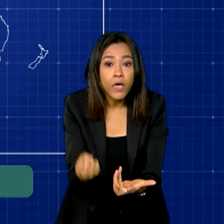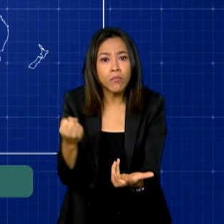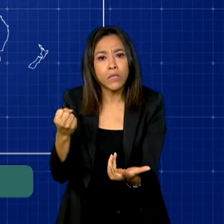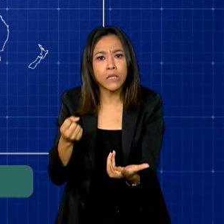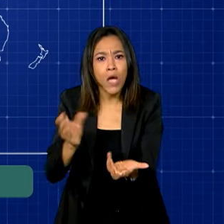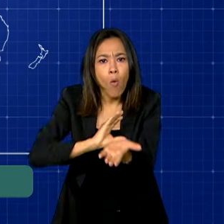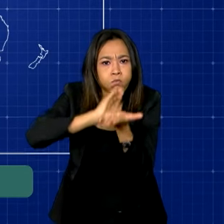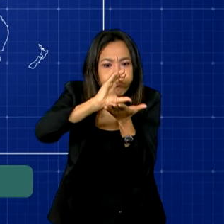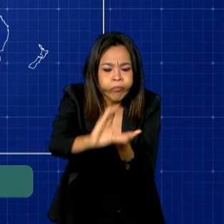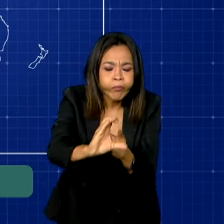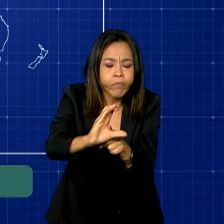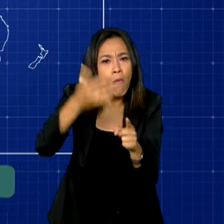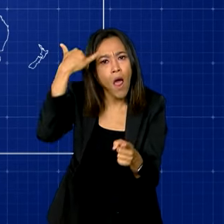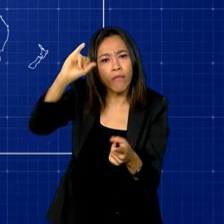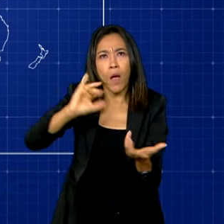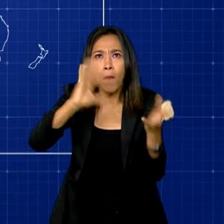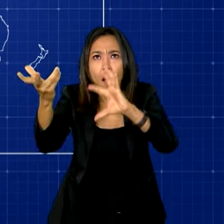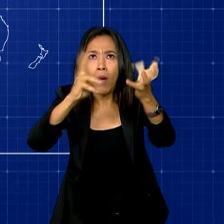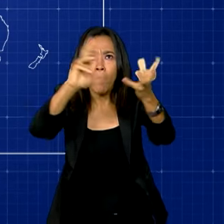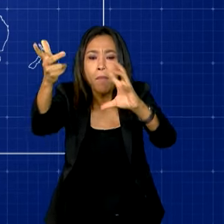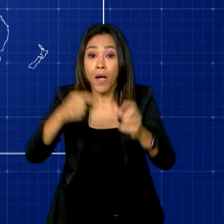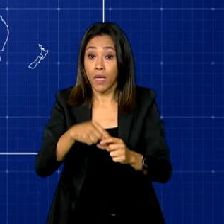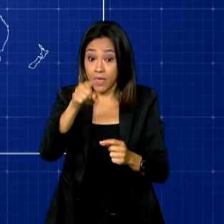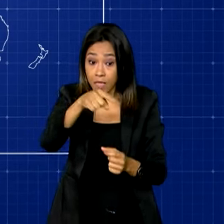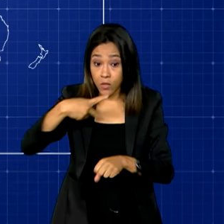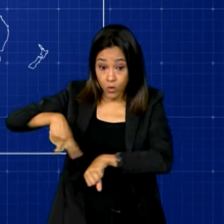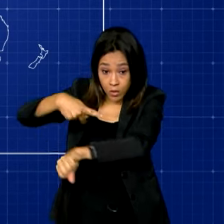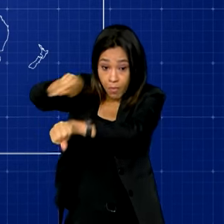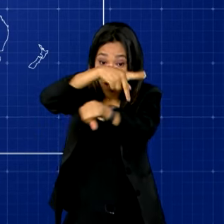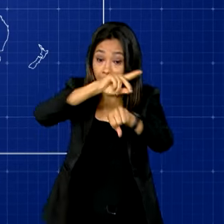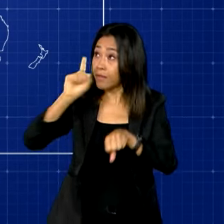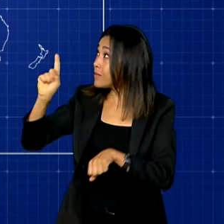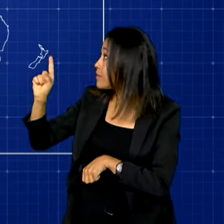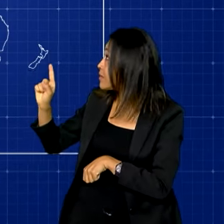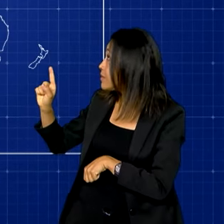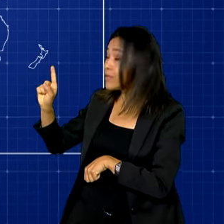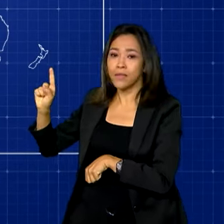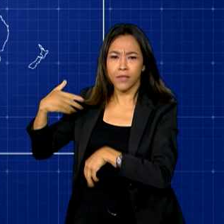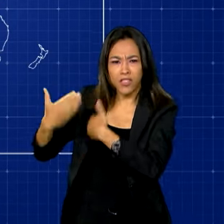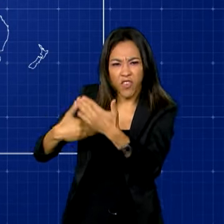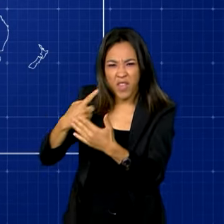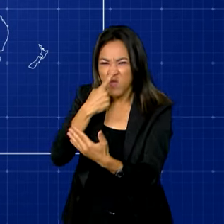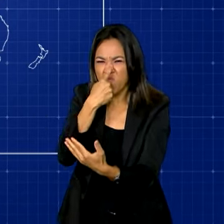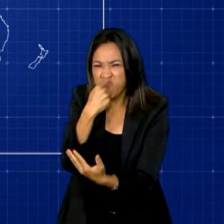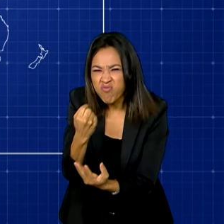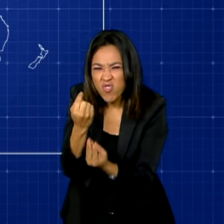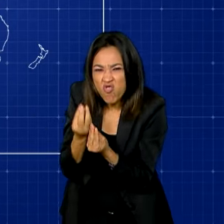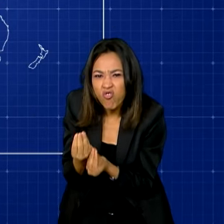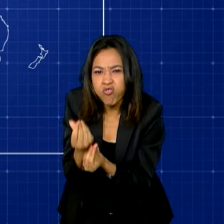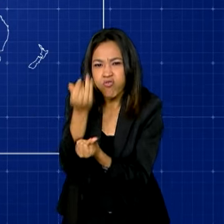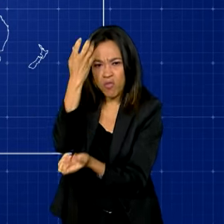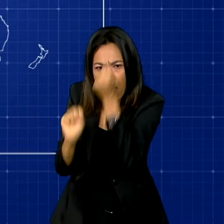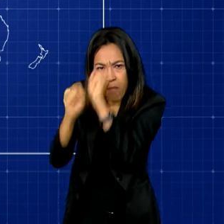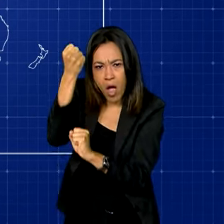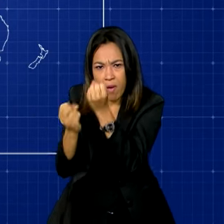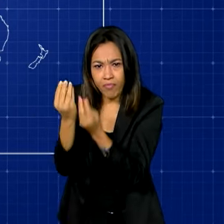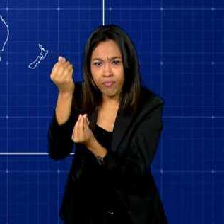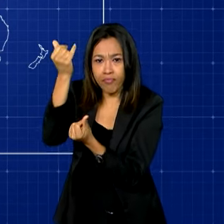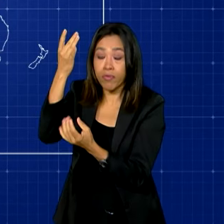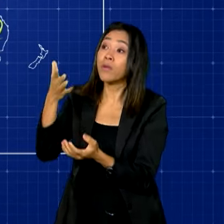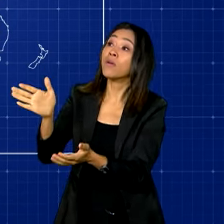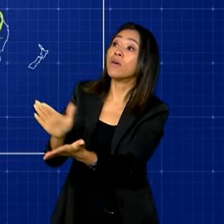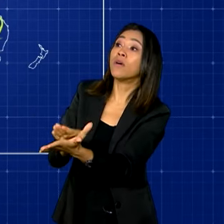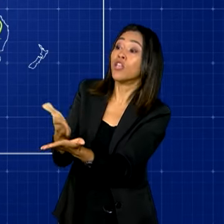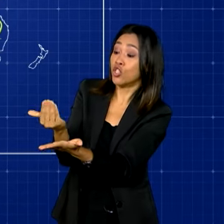clima. E isso envolve fazer com que os países desenvolvidos, que poluem mais, financiem ações para aliviar